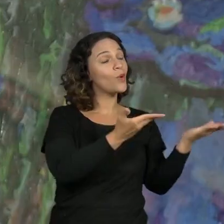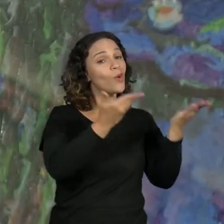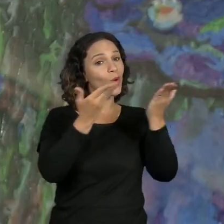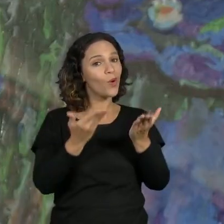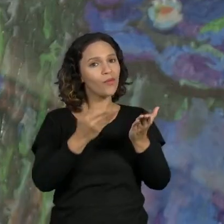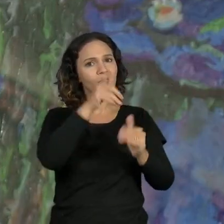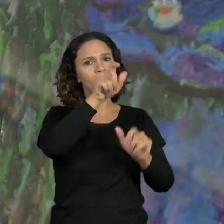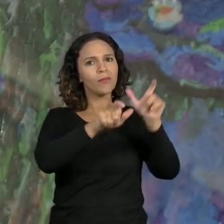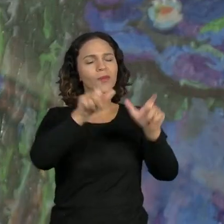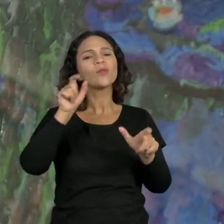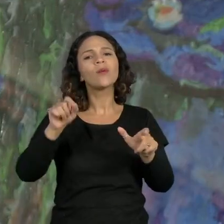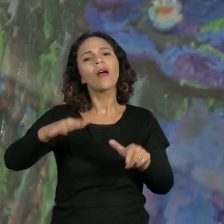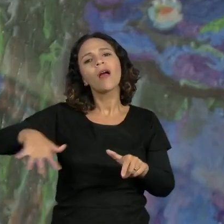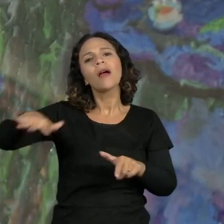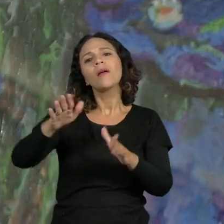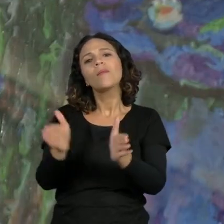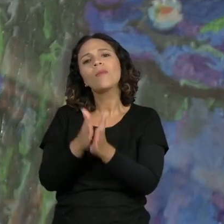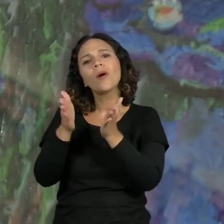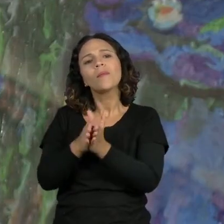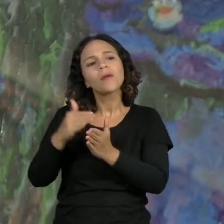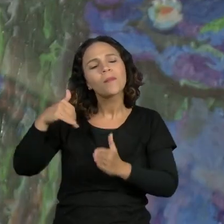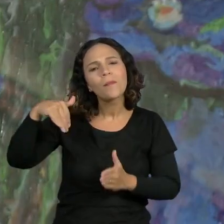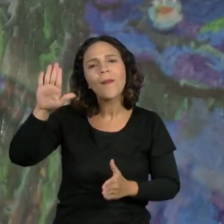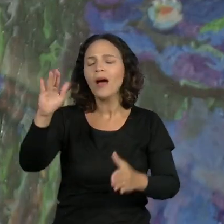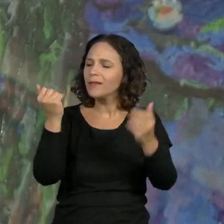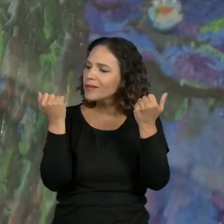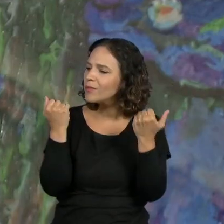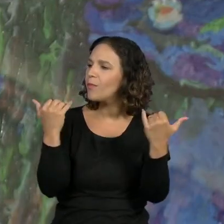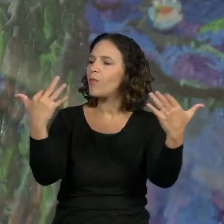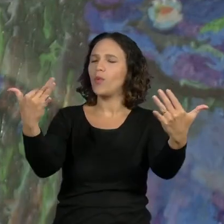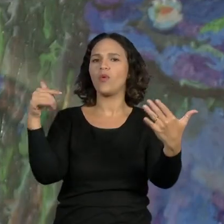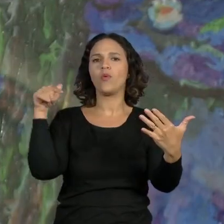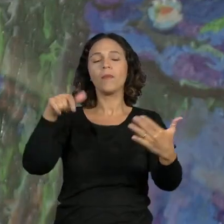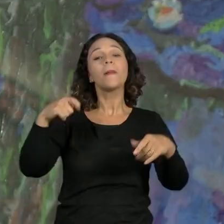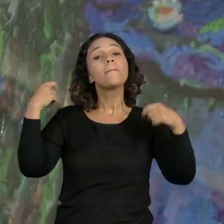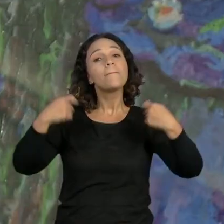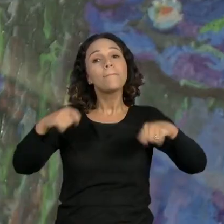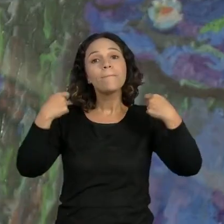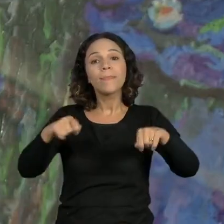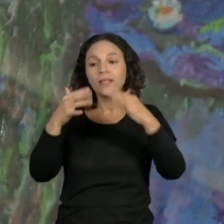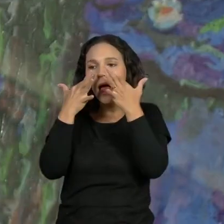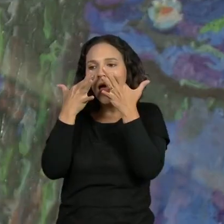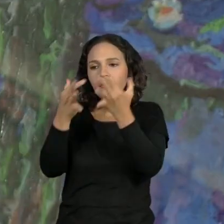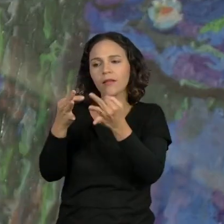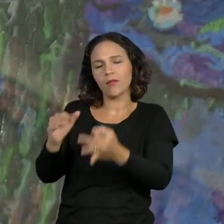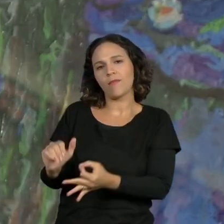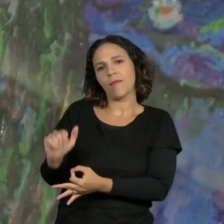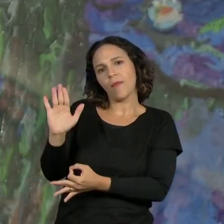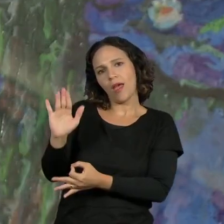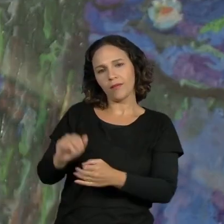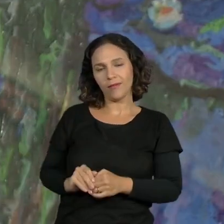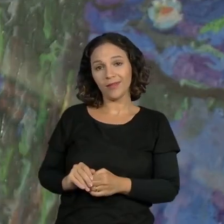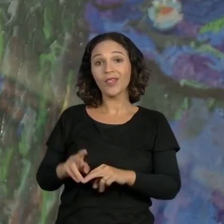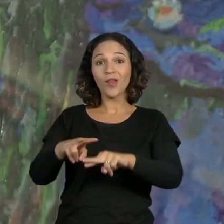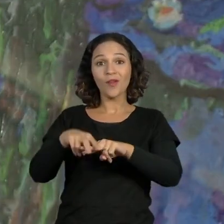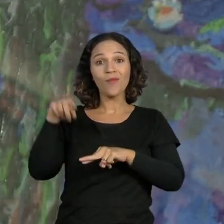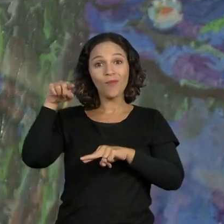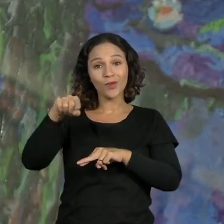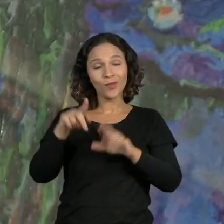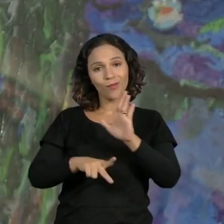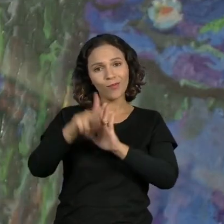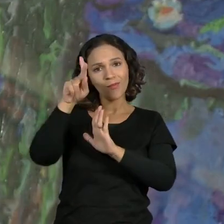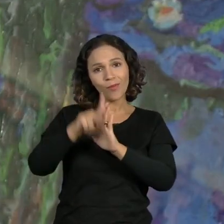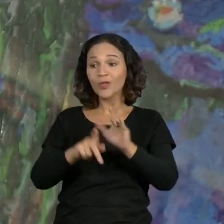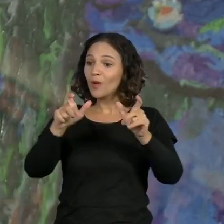público mais vulnerável, para um público que precisa ser mais assistido. E é por isso que a Natureza Plástica